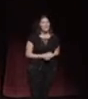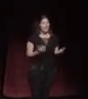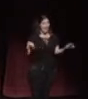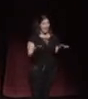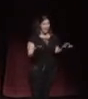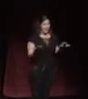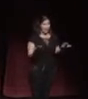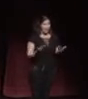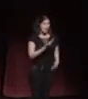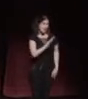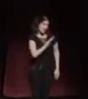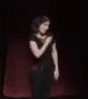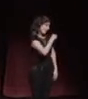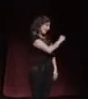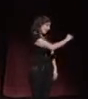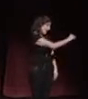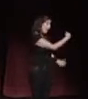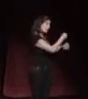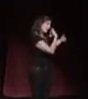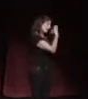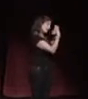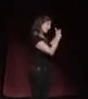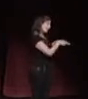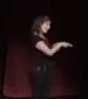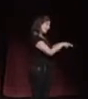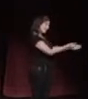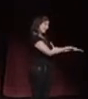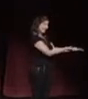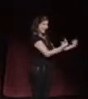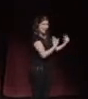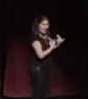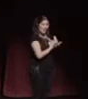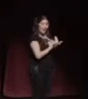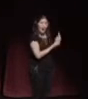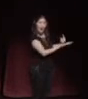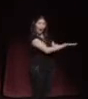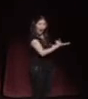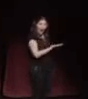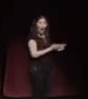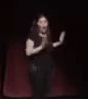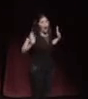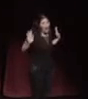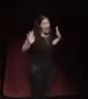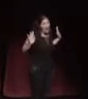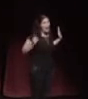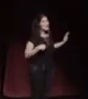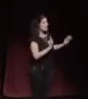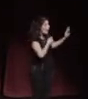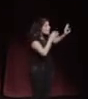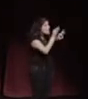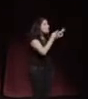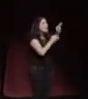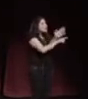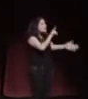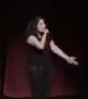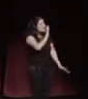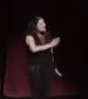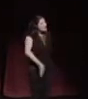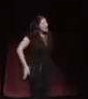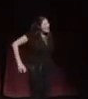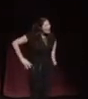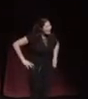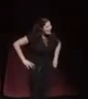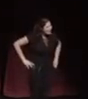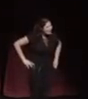Agora, minhas amigas têm que cantar também. Nós fizemos um pacto aqui. Nós trouxemos preparado isso. Não é desse